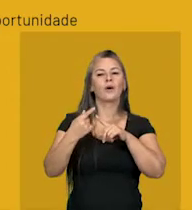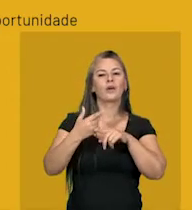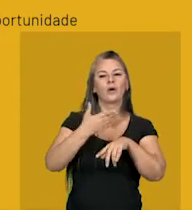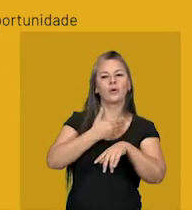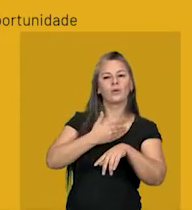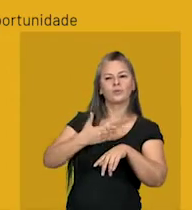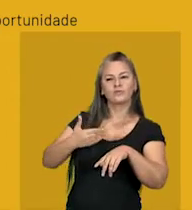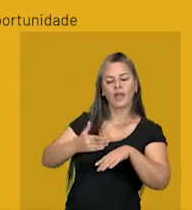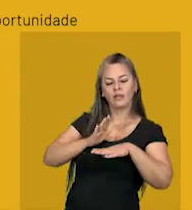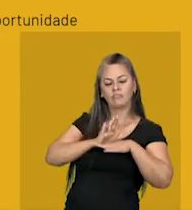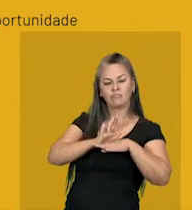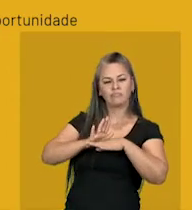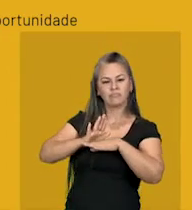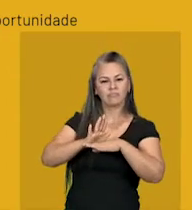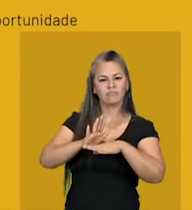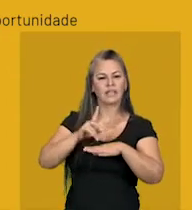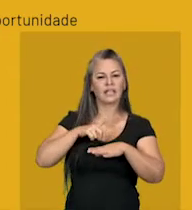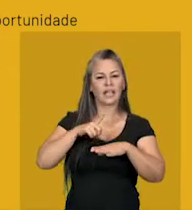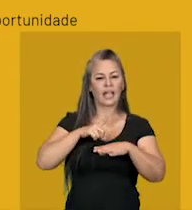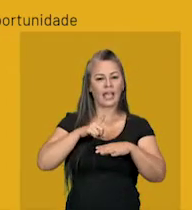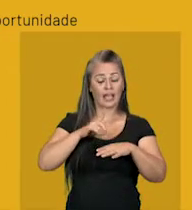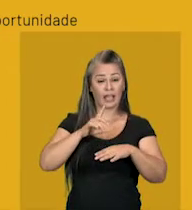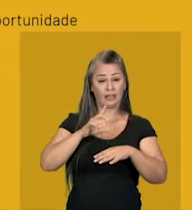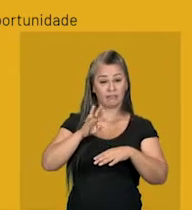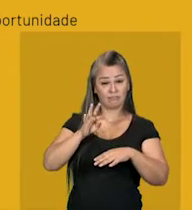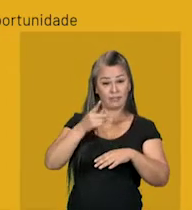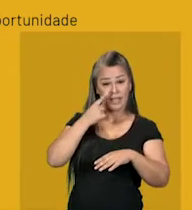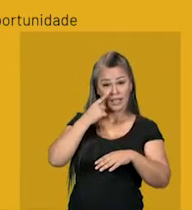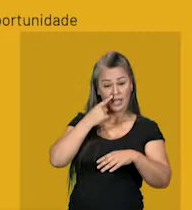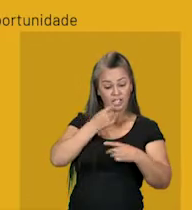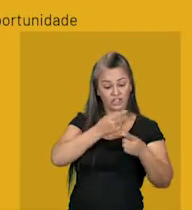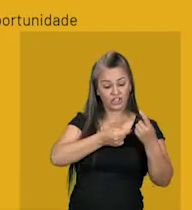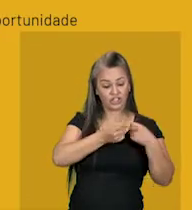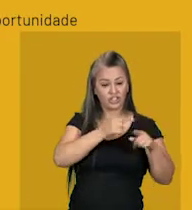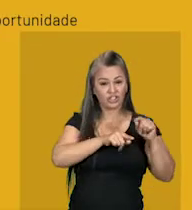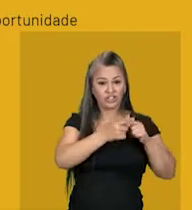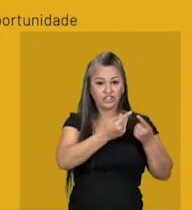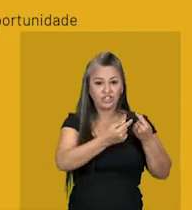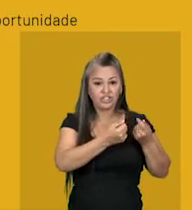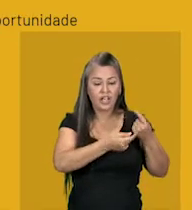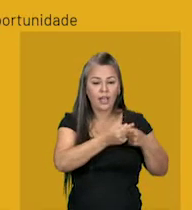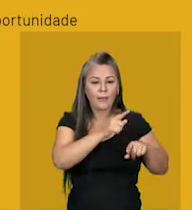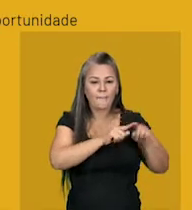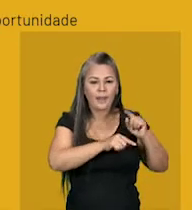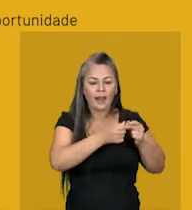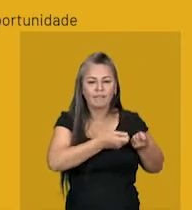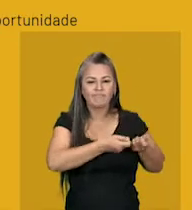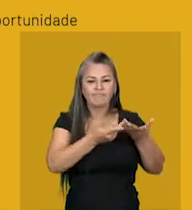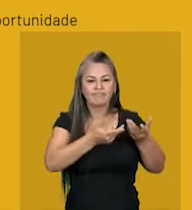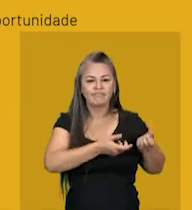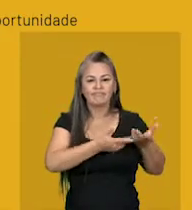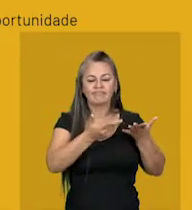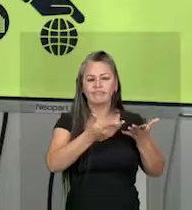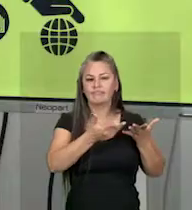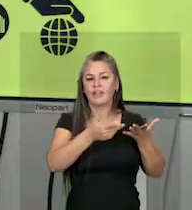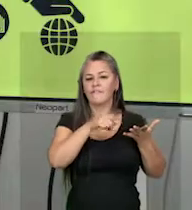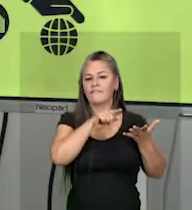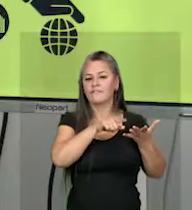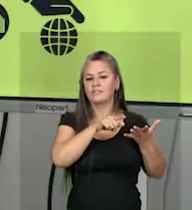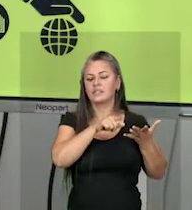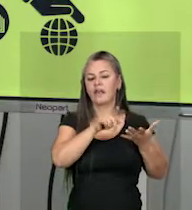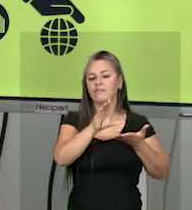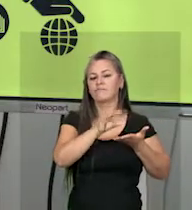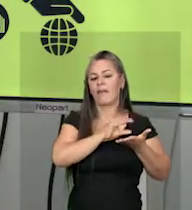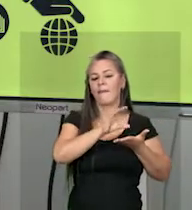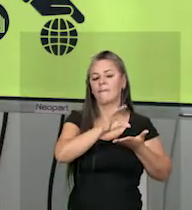economia, taxava as riquezas, porque para você oferecer políticas públicas, né, de bem-estar social, você precisa de dinheiro, e